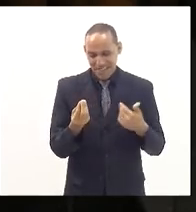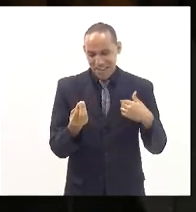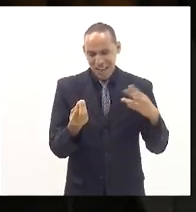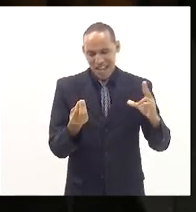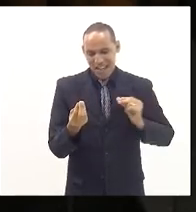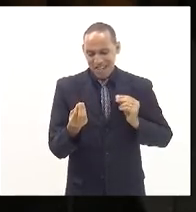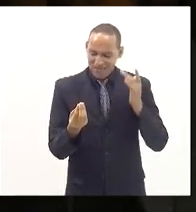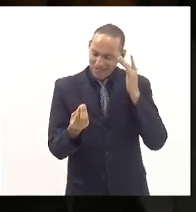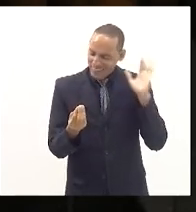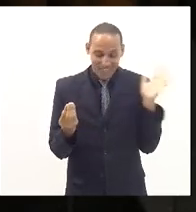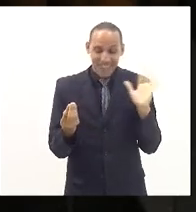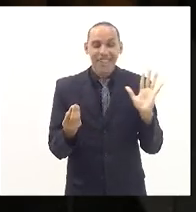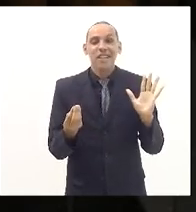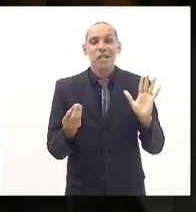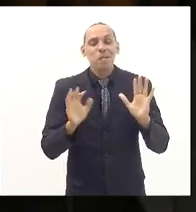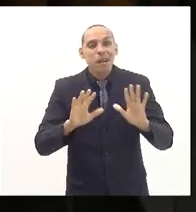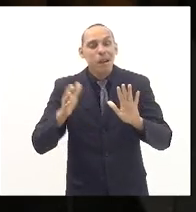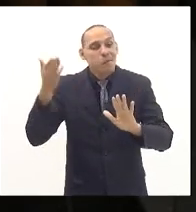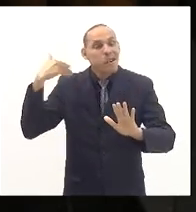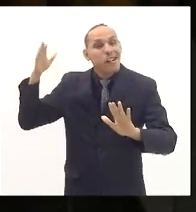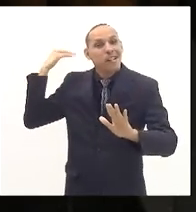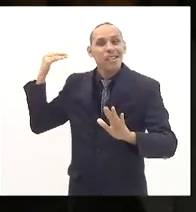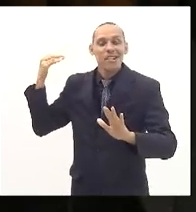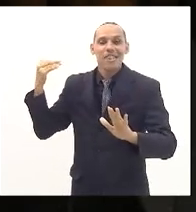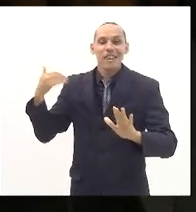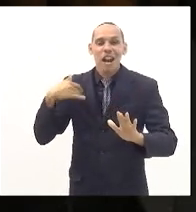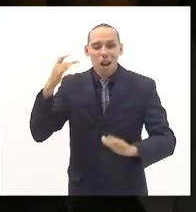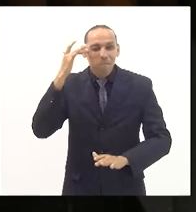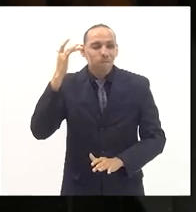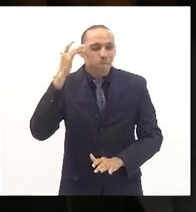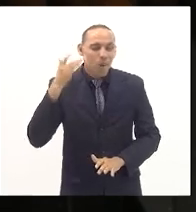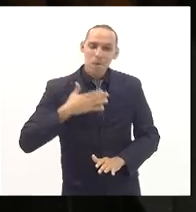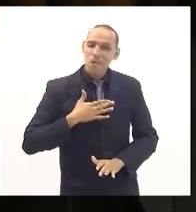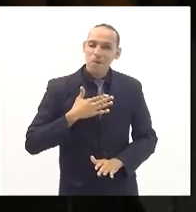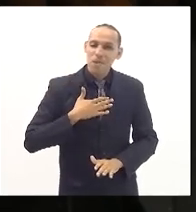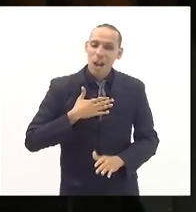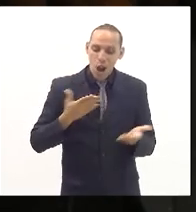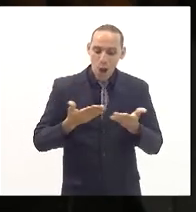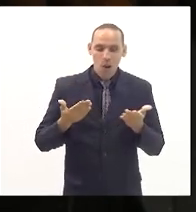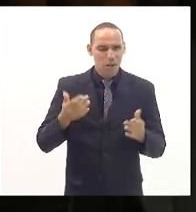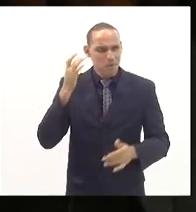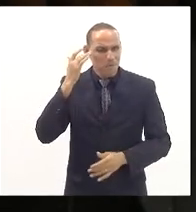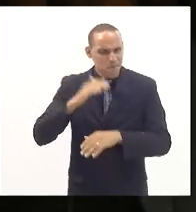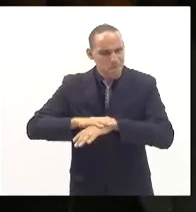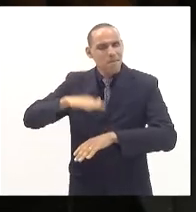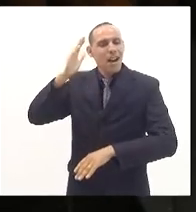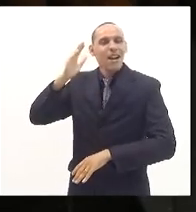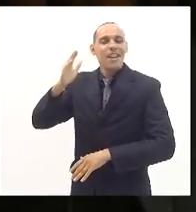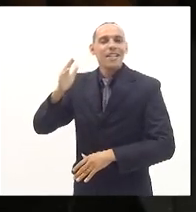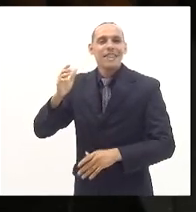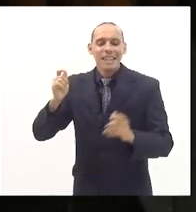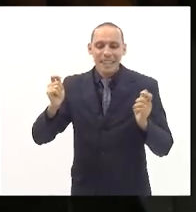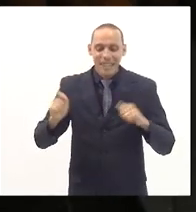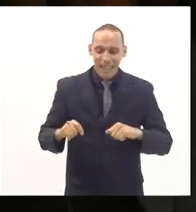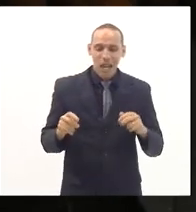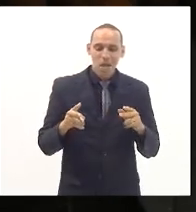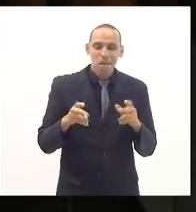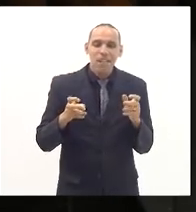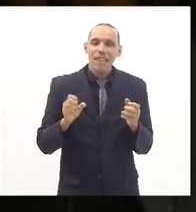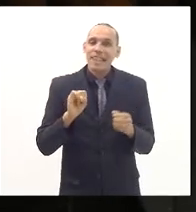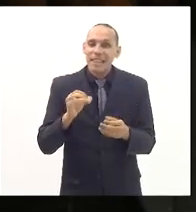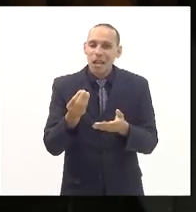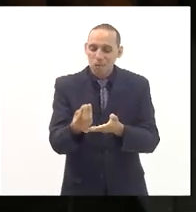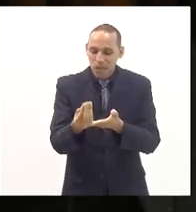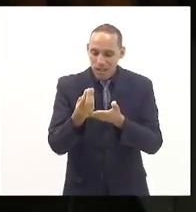merecedor disso mas como disso passado a minha maturidade um pouco maior hoje indica que se